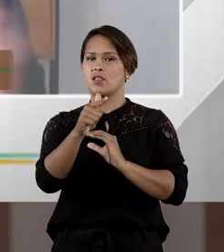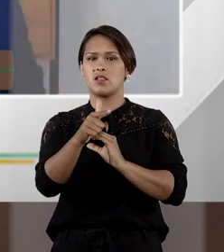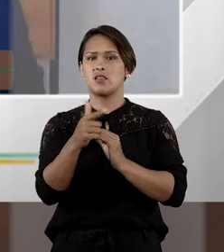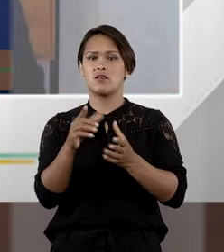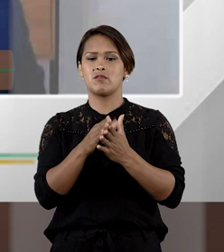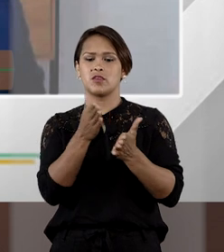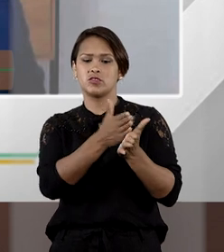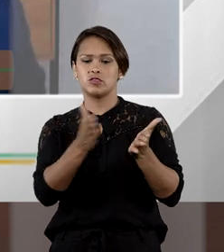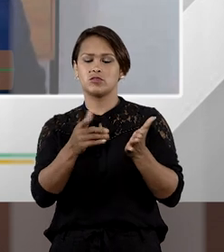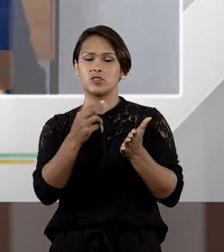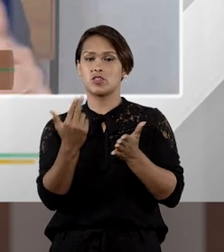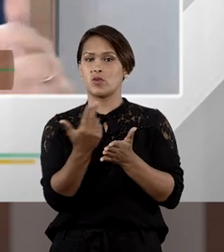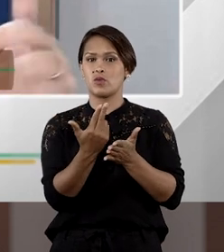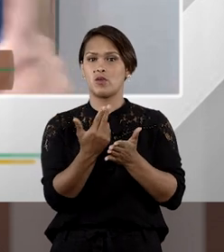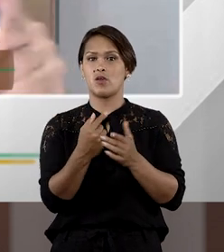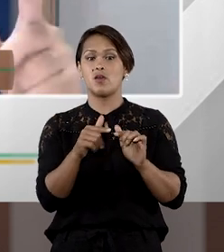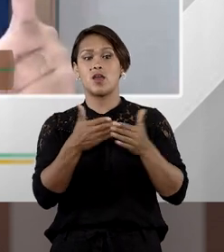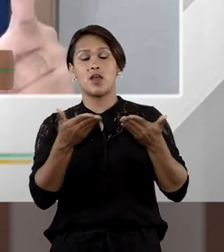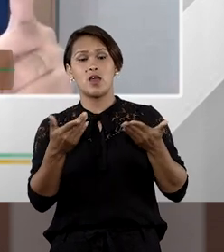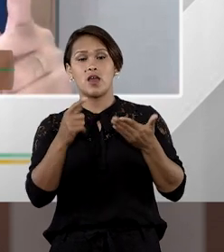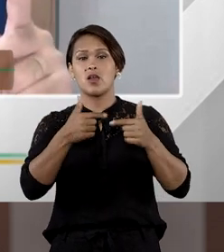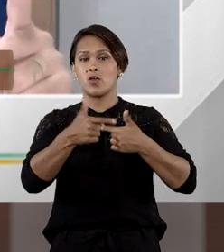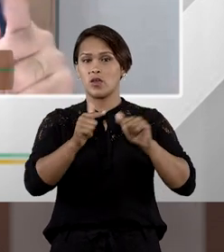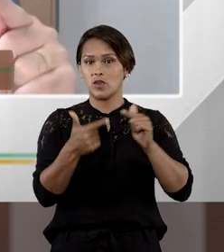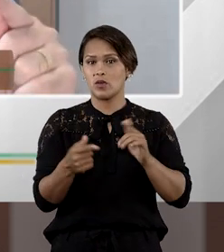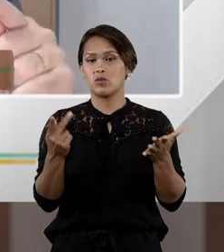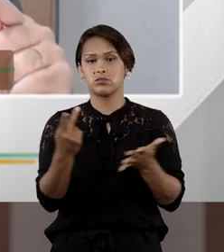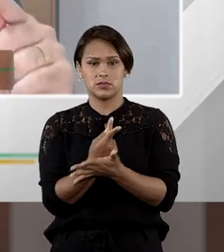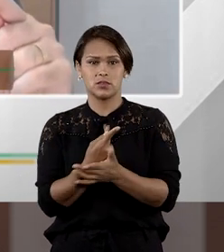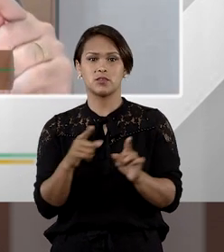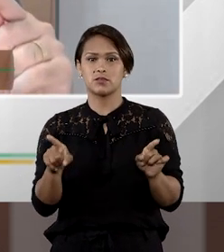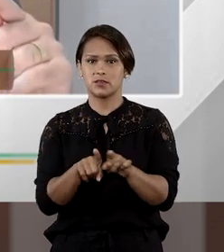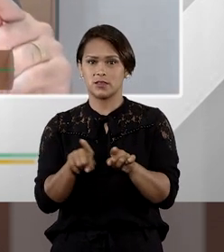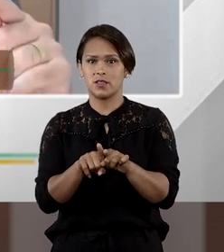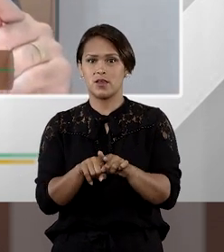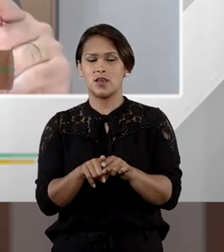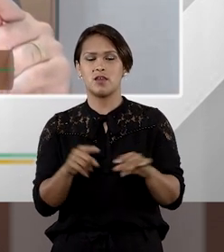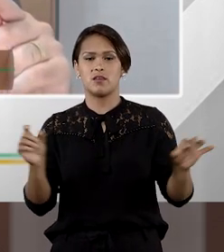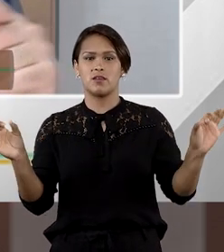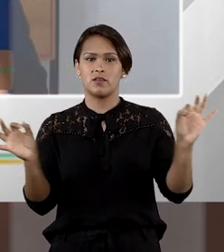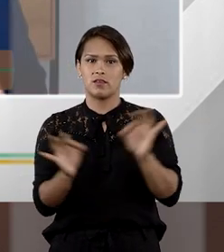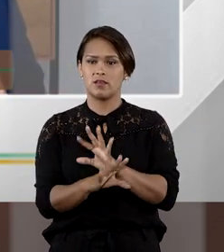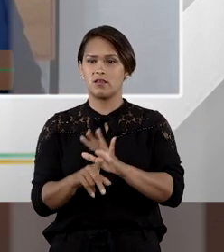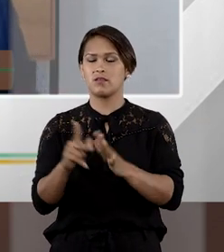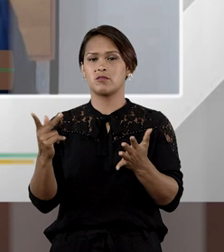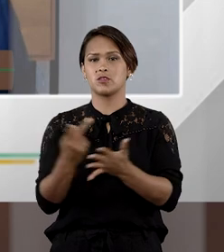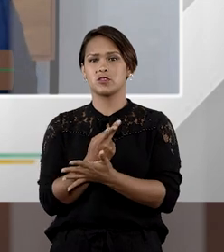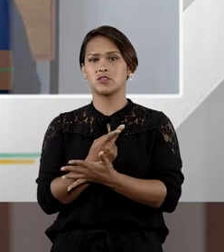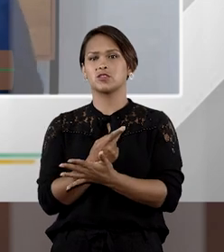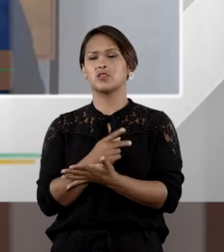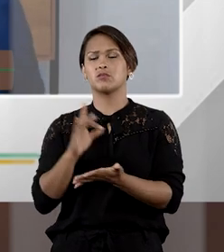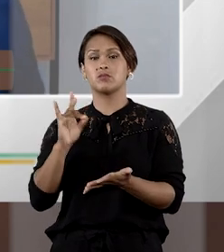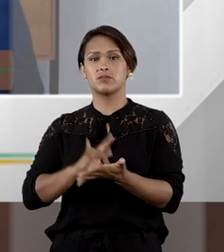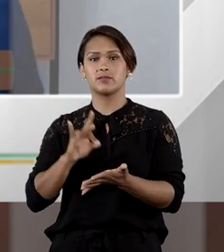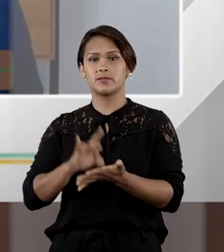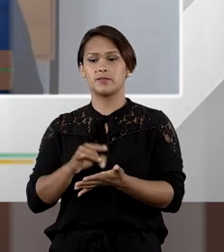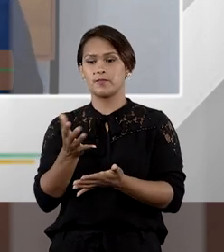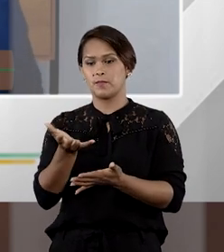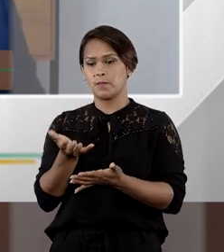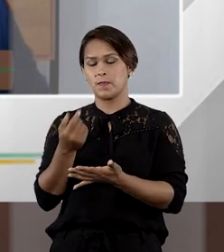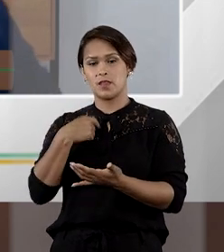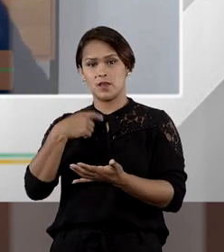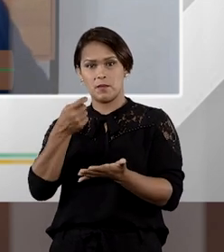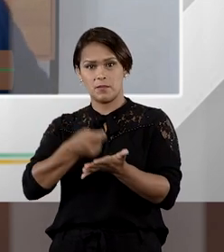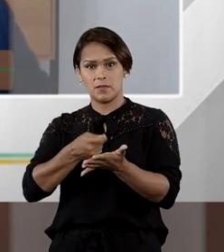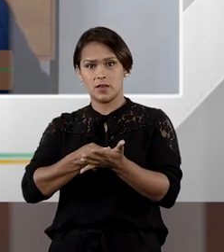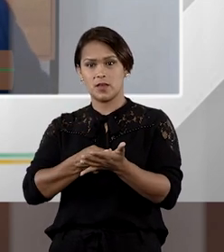haverá essa divisão igualitária. Agora, em muitas situações, acaba ocorrendo uma realidade que quem deve arcar